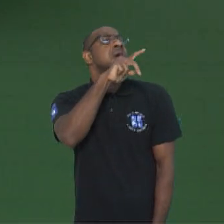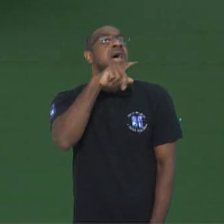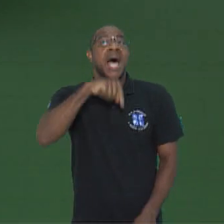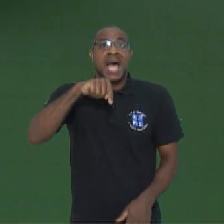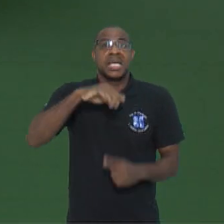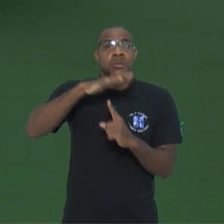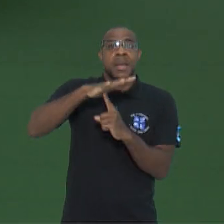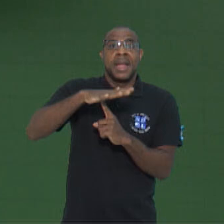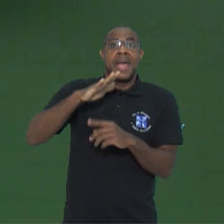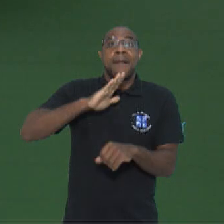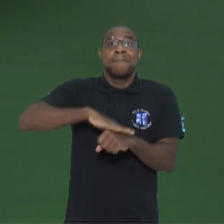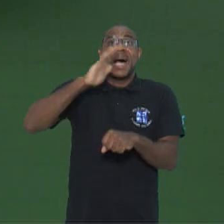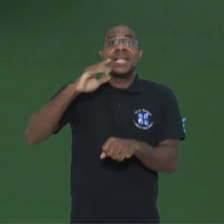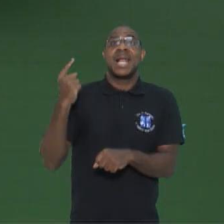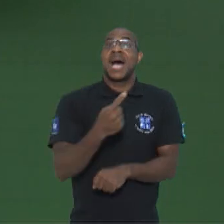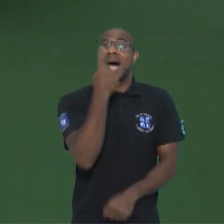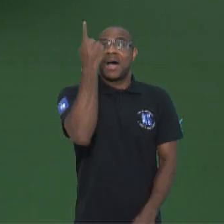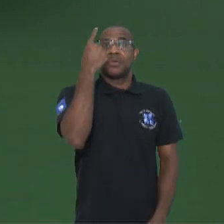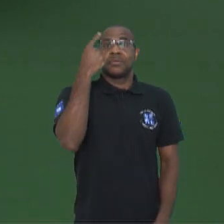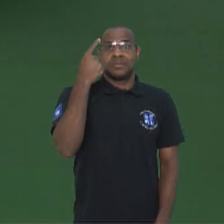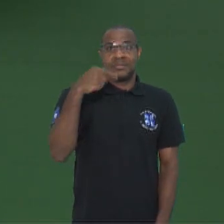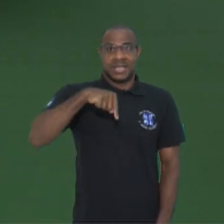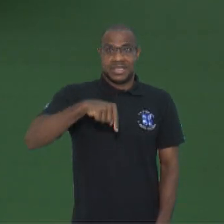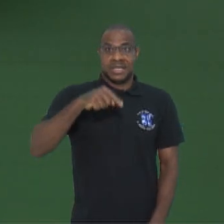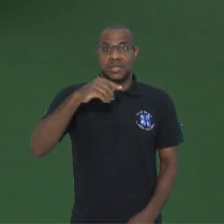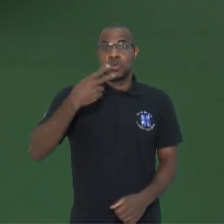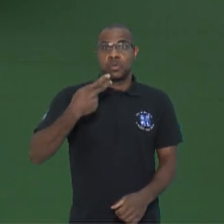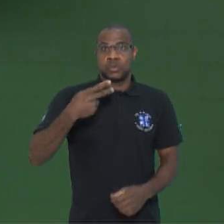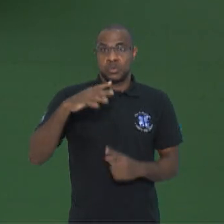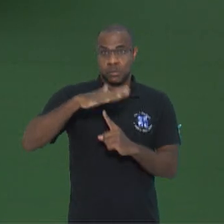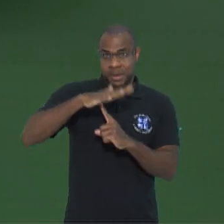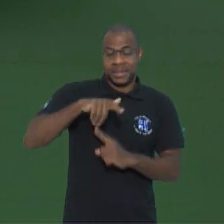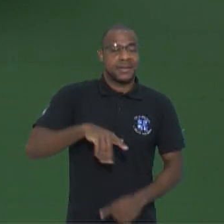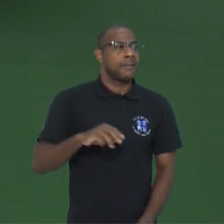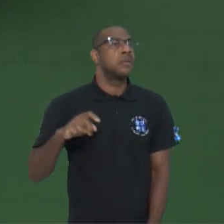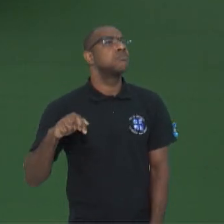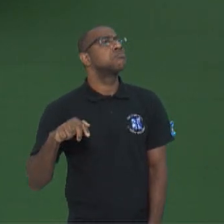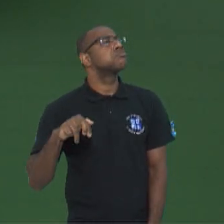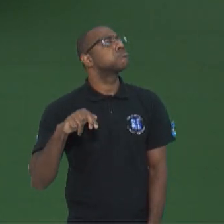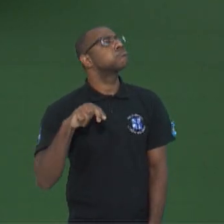Paraná, chamado de Pico do Morumbi, muito conhecido aqui na região.